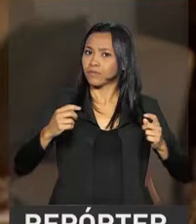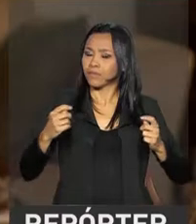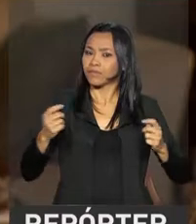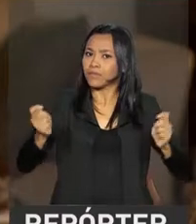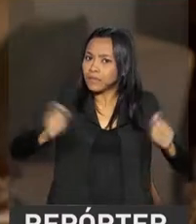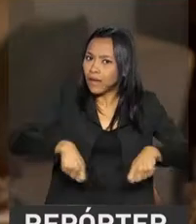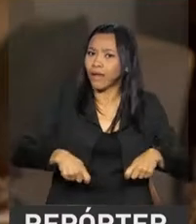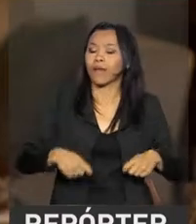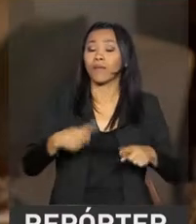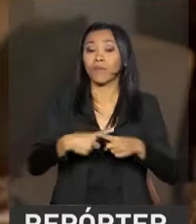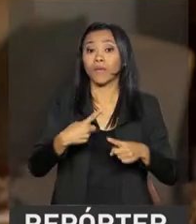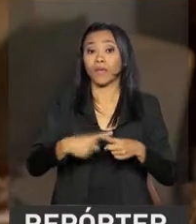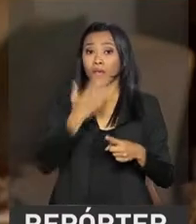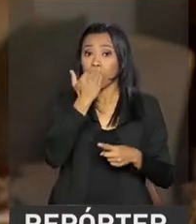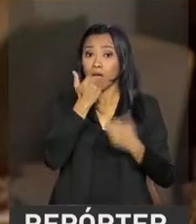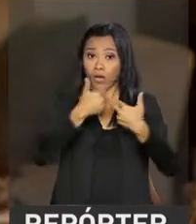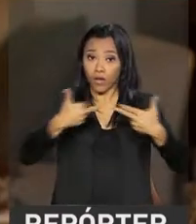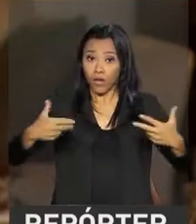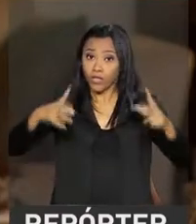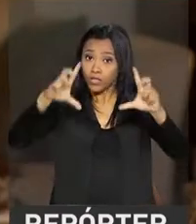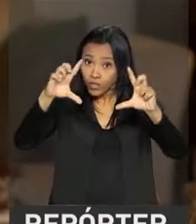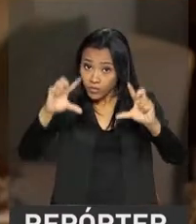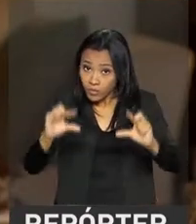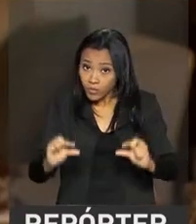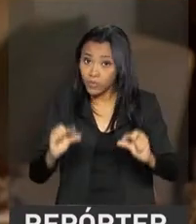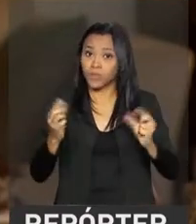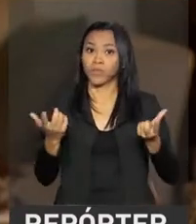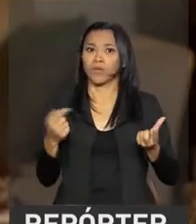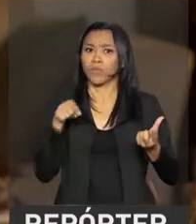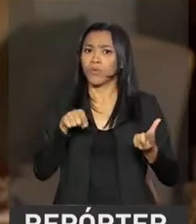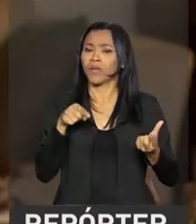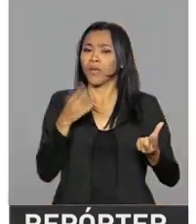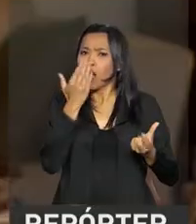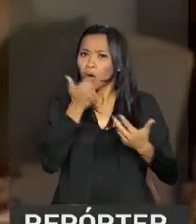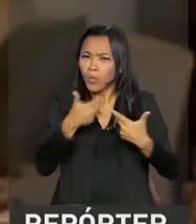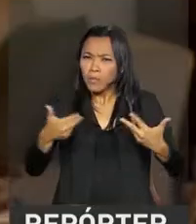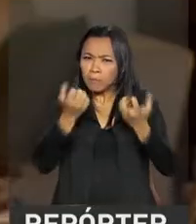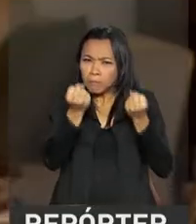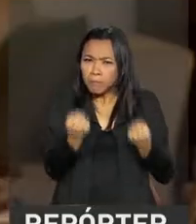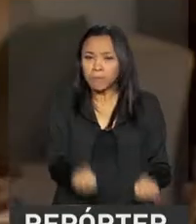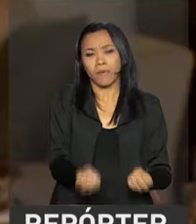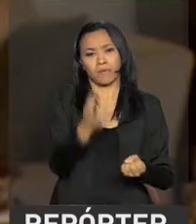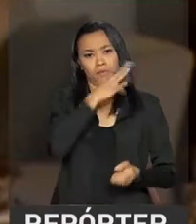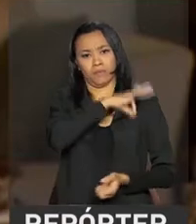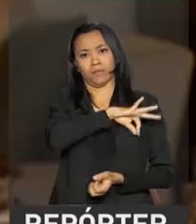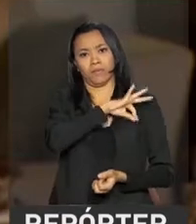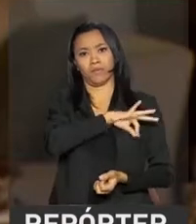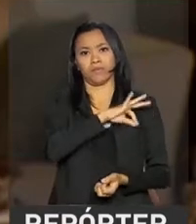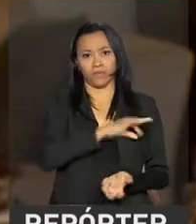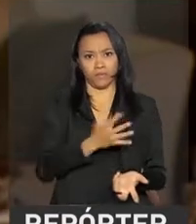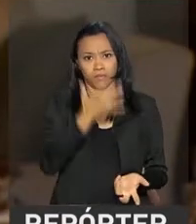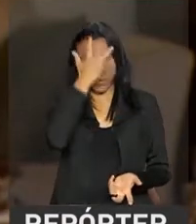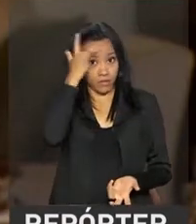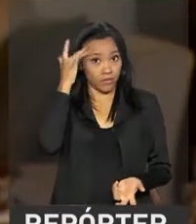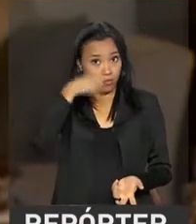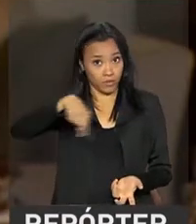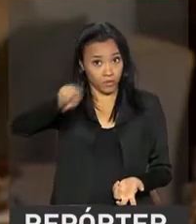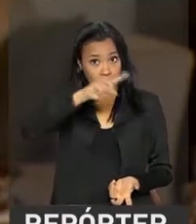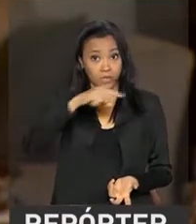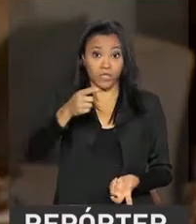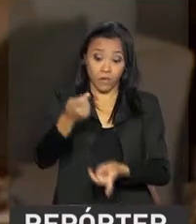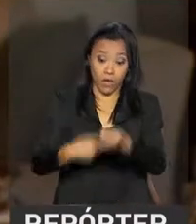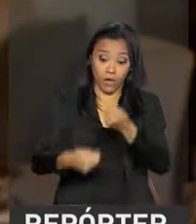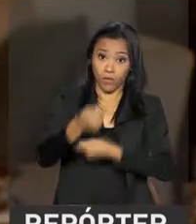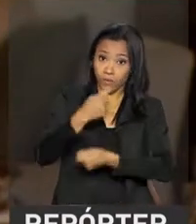alemanha passou caiu numa casa muito um salário dessas pessoas de fato isso pesou e a economia é um dos fatores